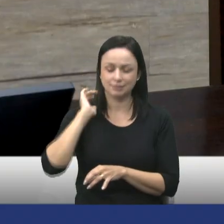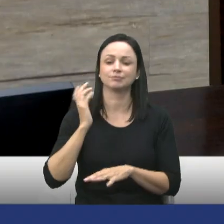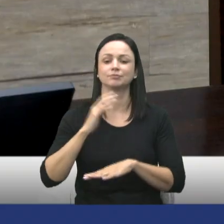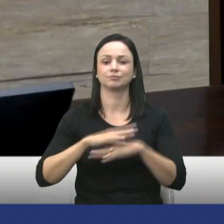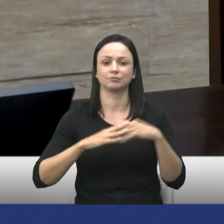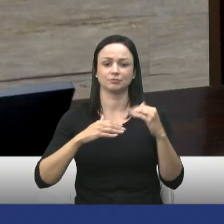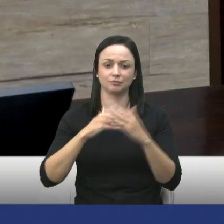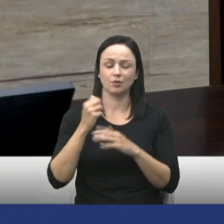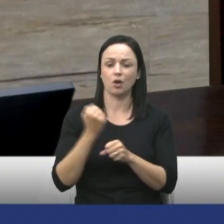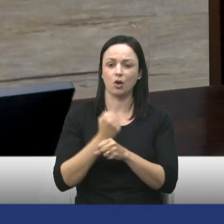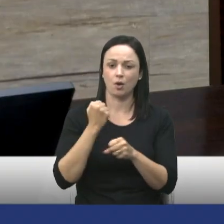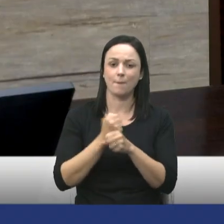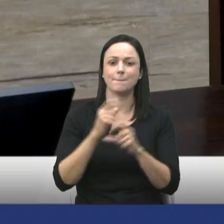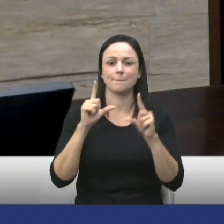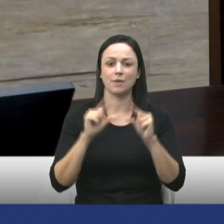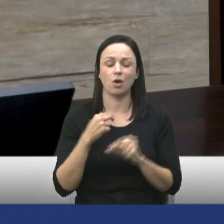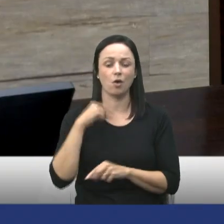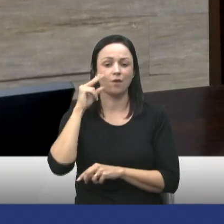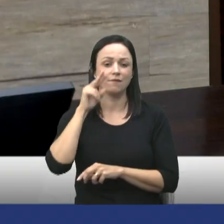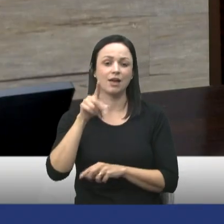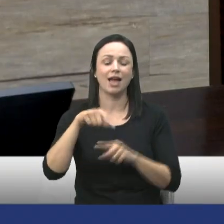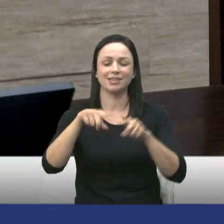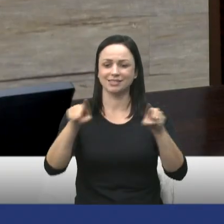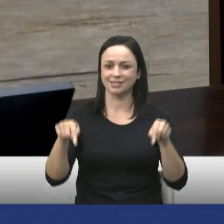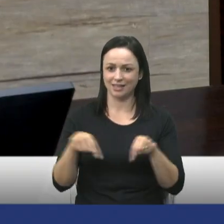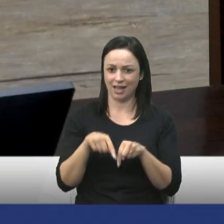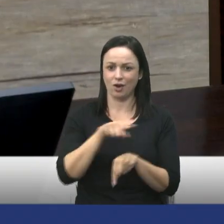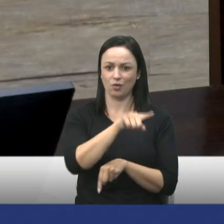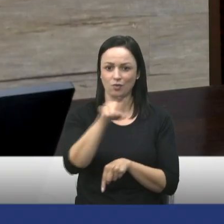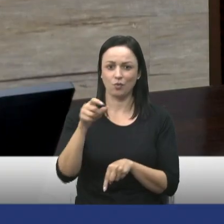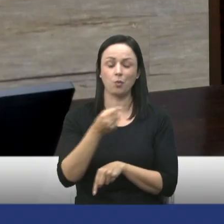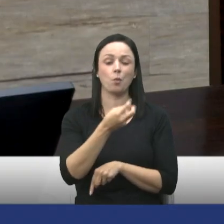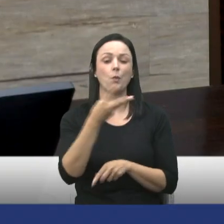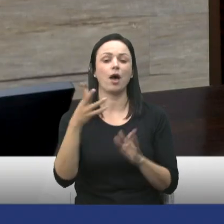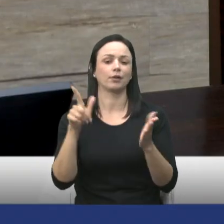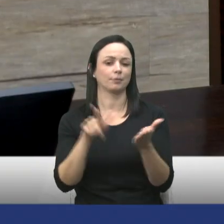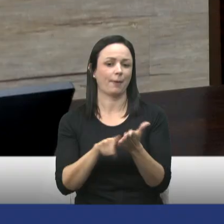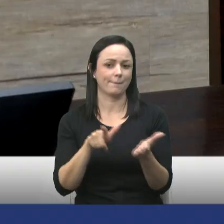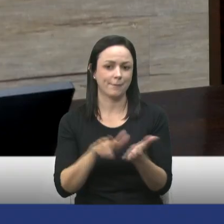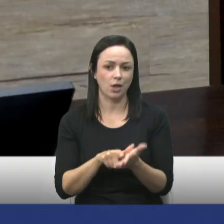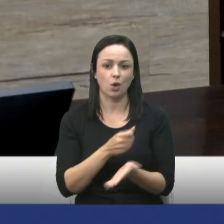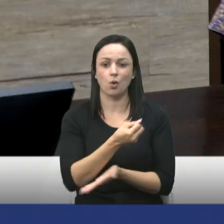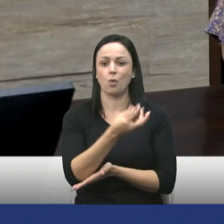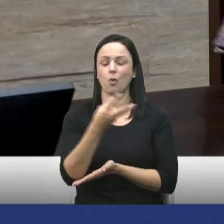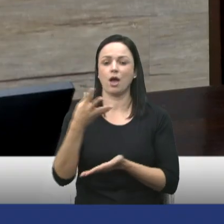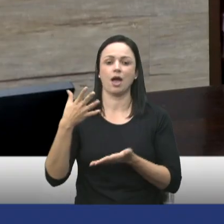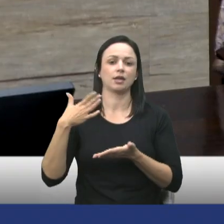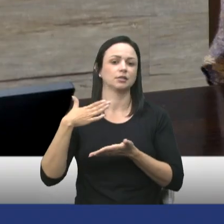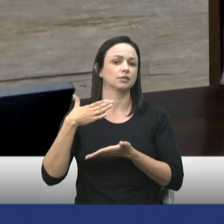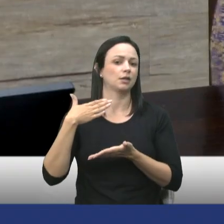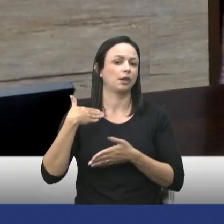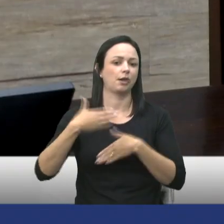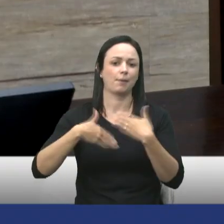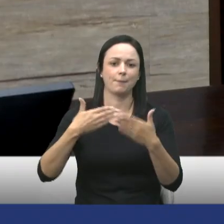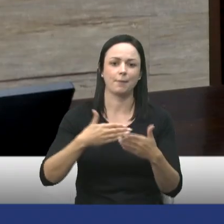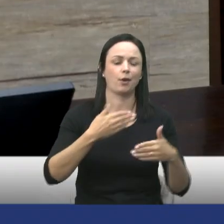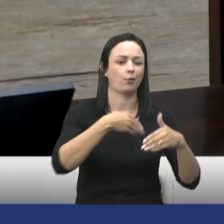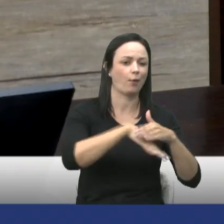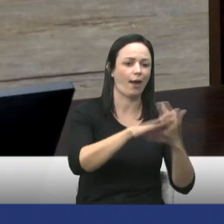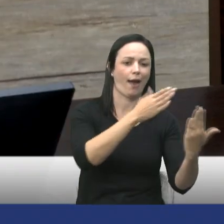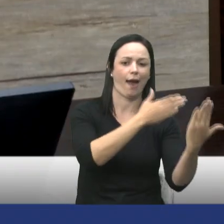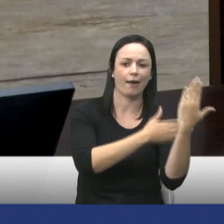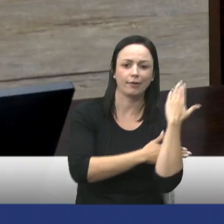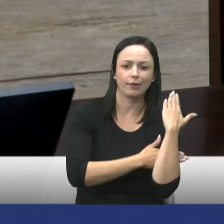obra menor, porque eu vejo nas salas de vocês quanto papel, quantos processos, e anda para cá e põe arquivo para lá,